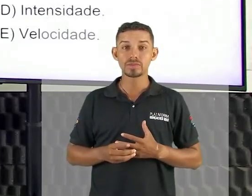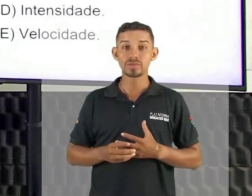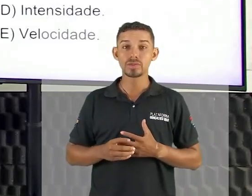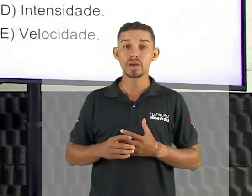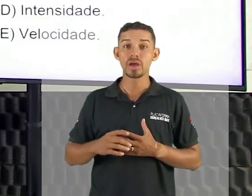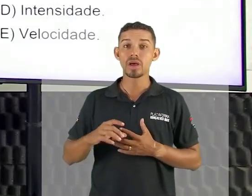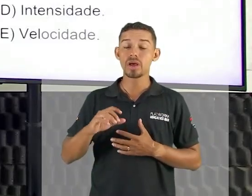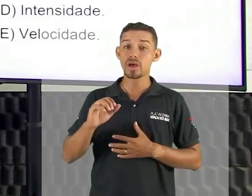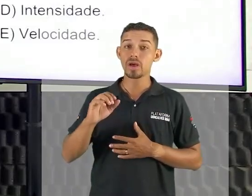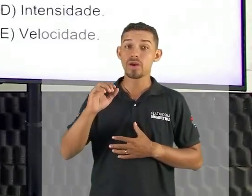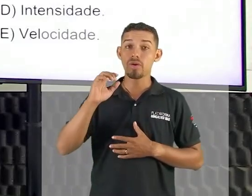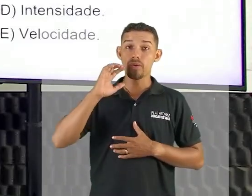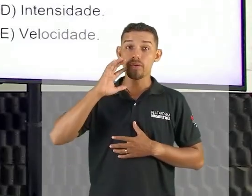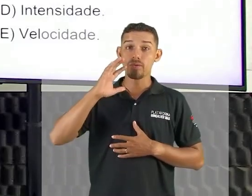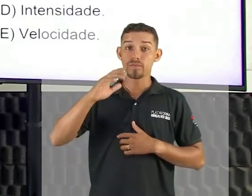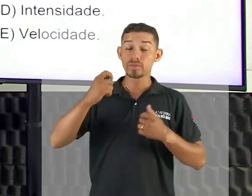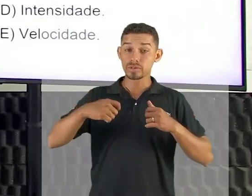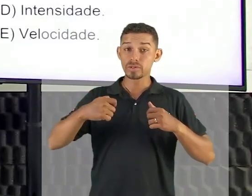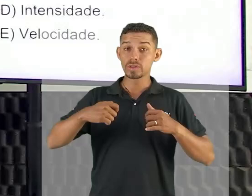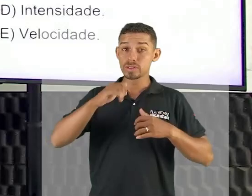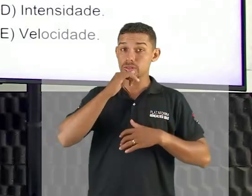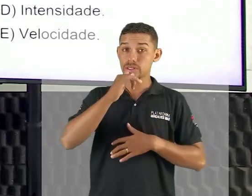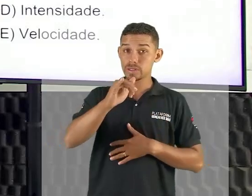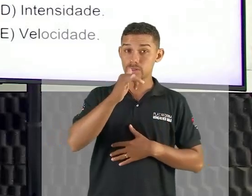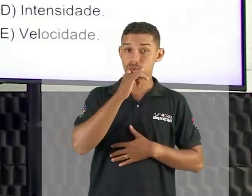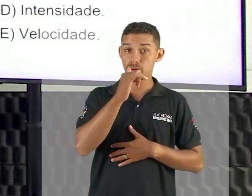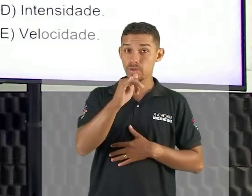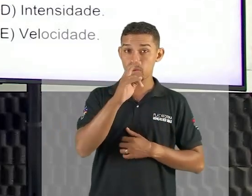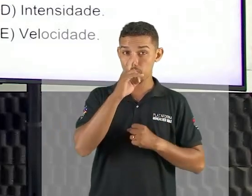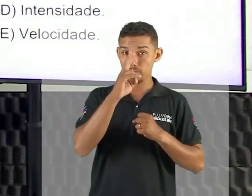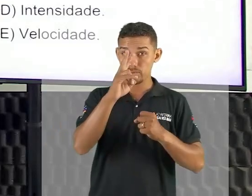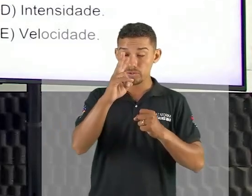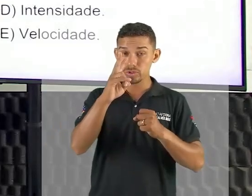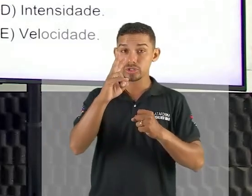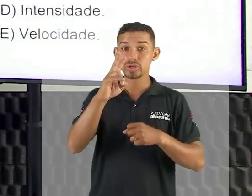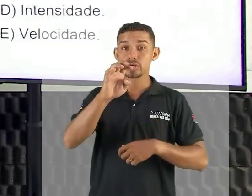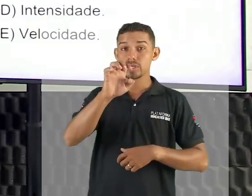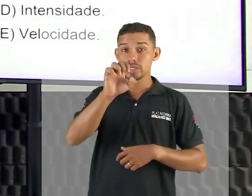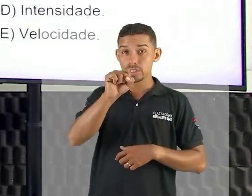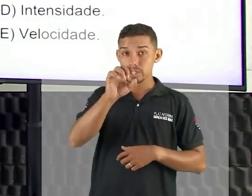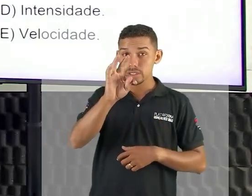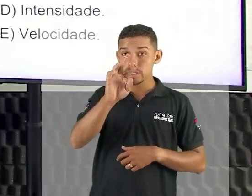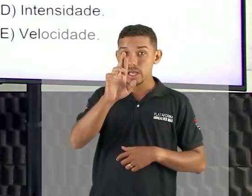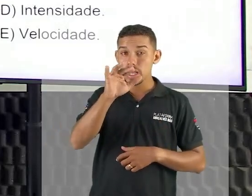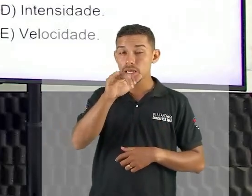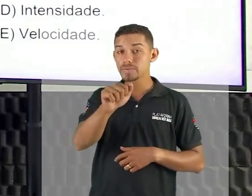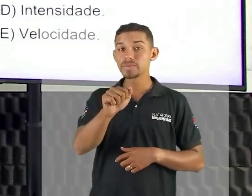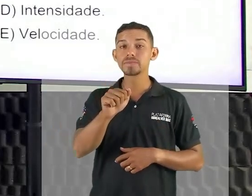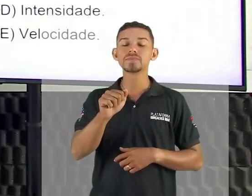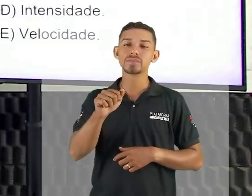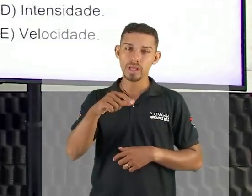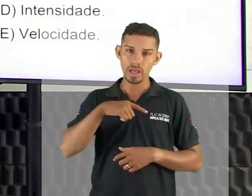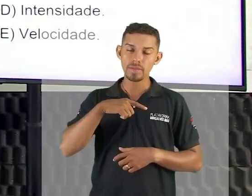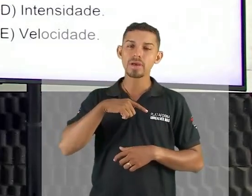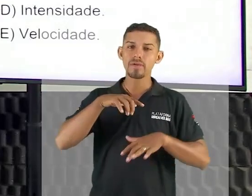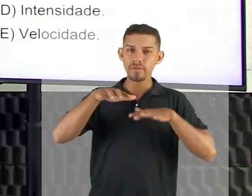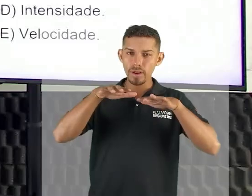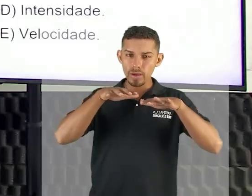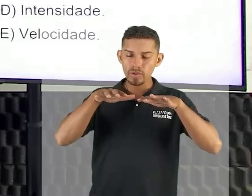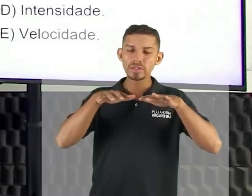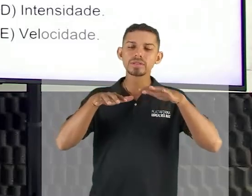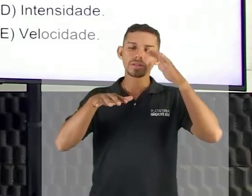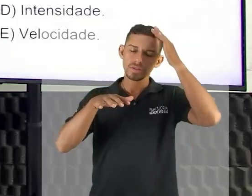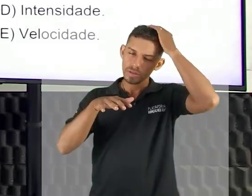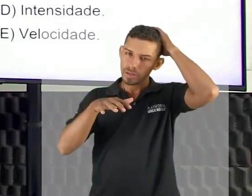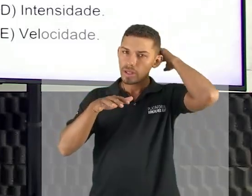fornecimento de uma energia para ela de uma fonte externa na mesma frequência de vibração